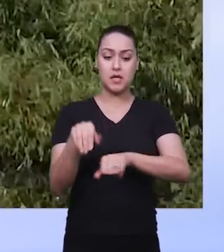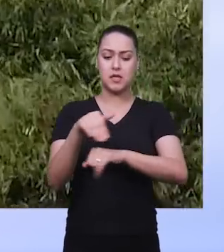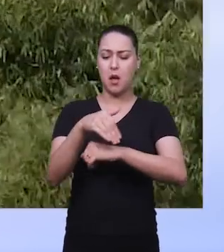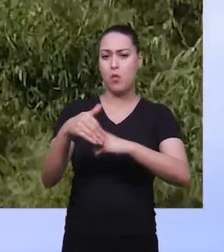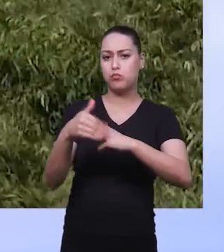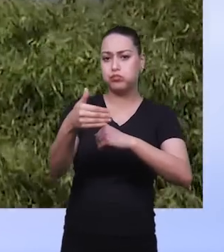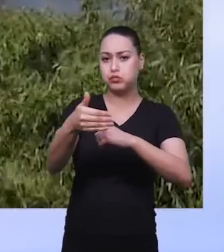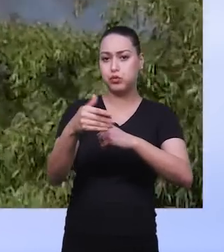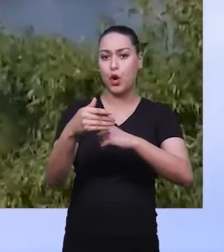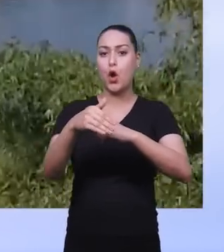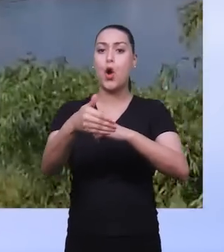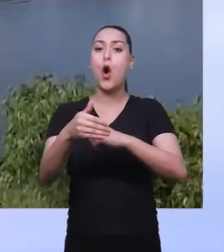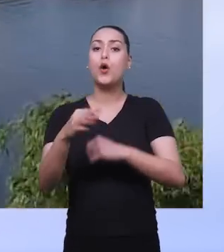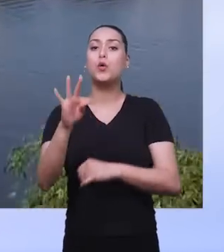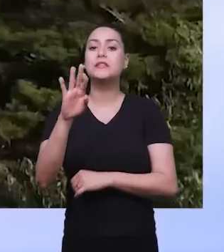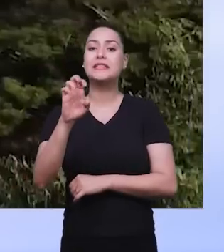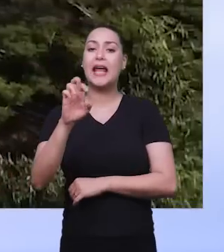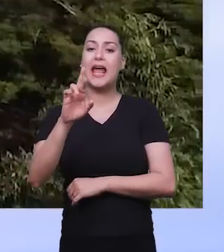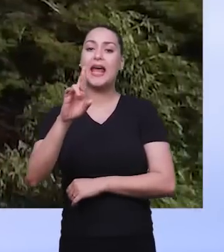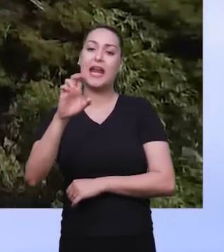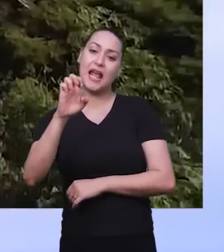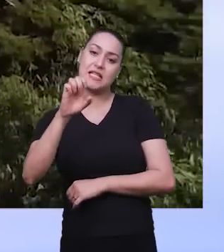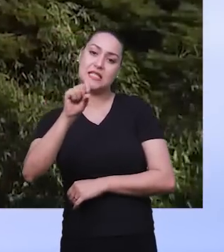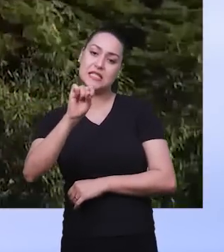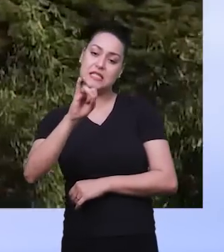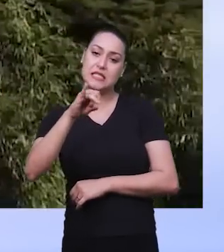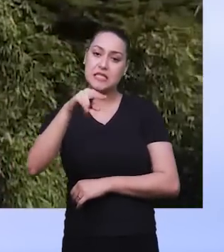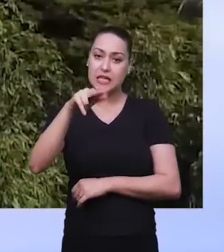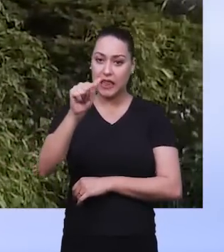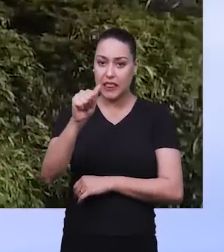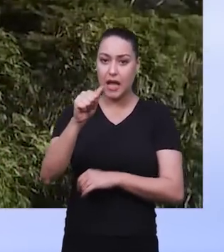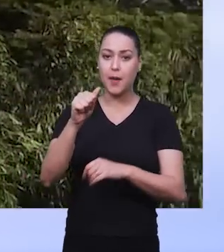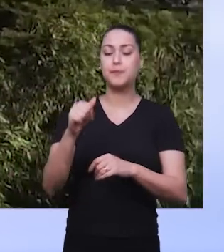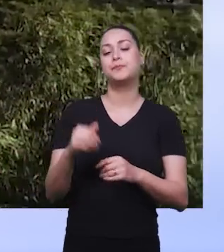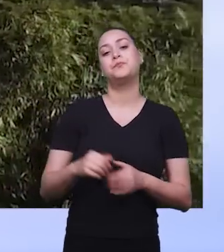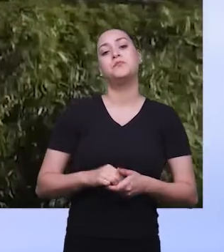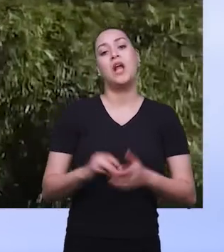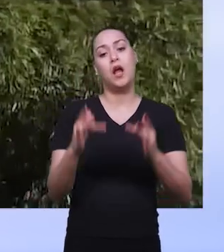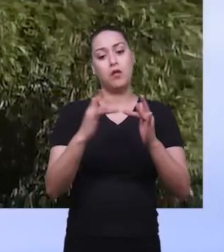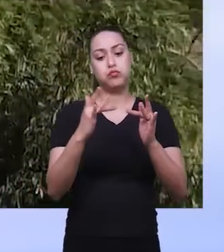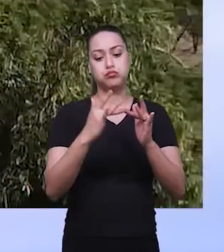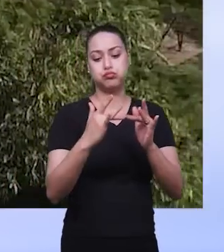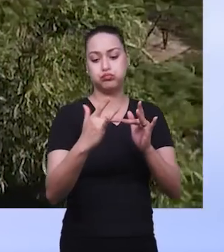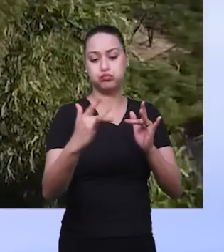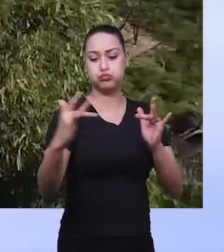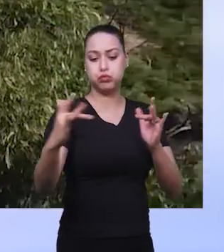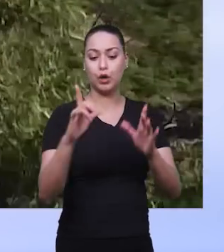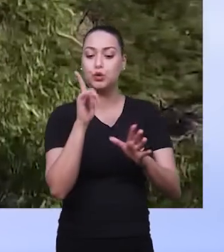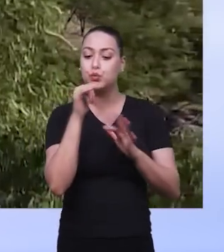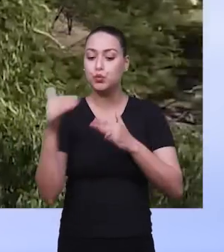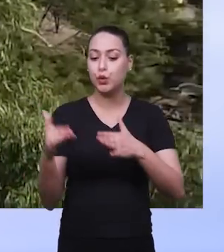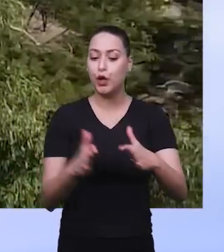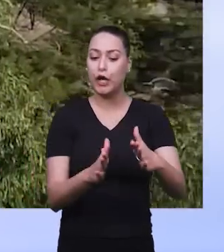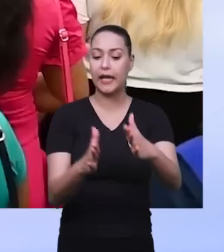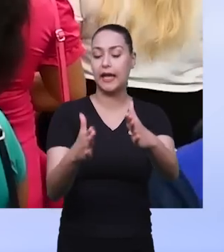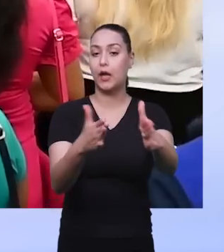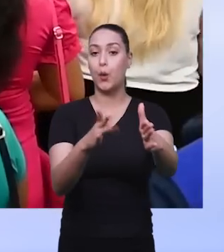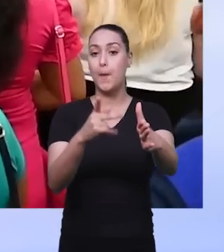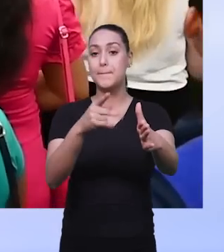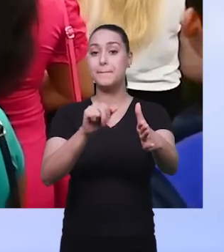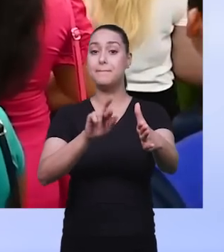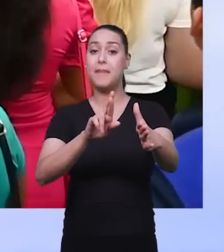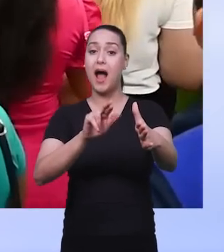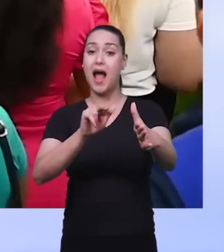Teresina, capital do estado do Piauí. Os dois municípios são ligados pela fronteira natural do rio Parnaíba.